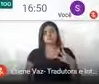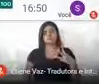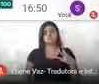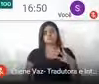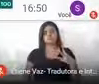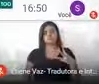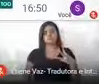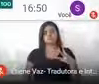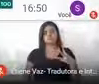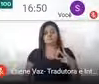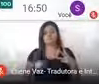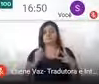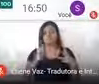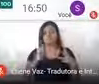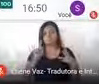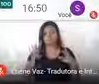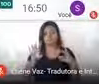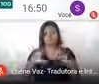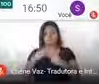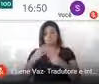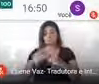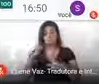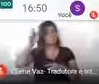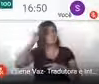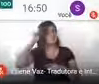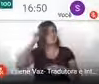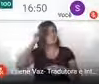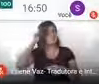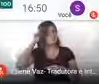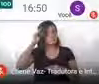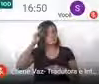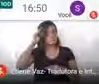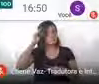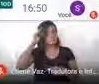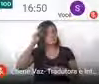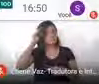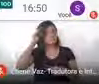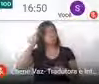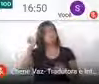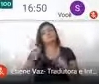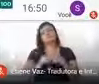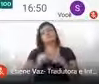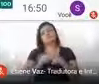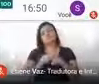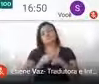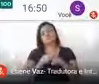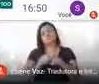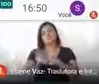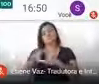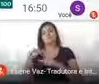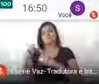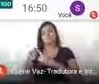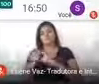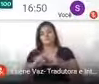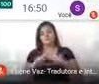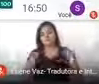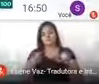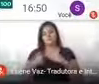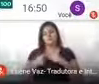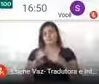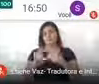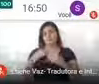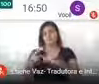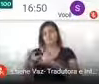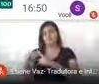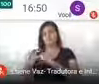esses comunidades questionar indígenas e comunidades nipônicas, que são comunidades bilíngues,